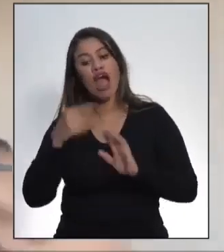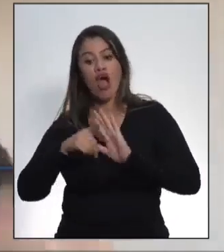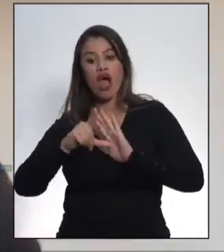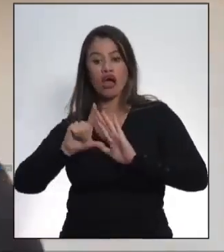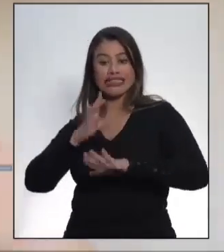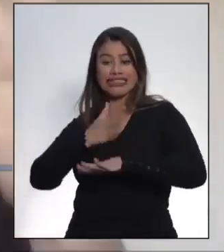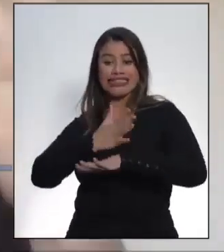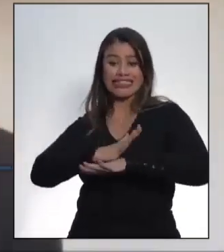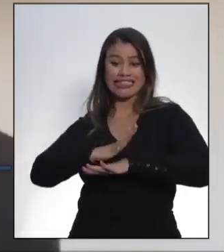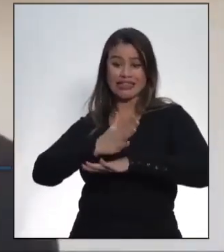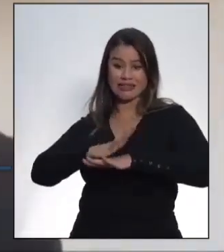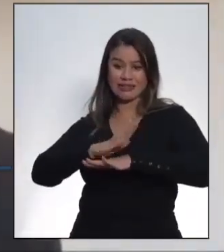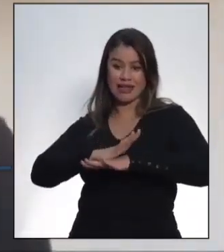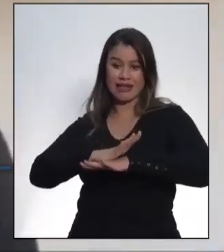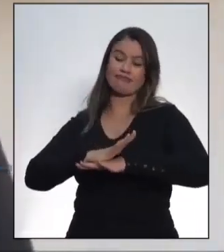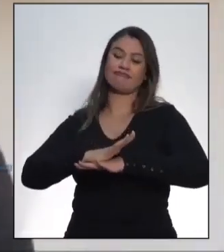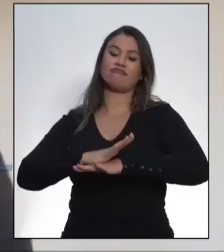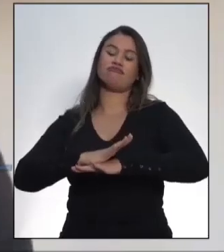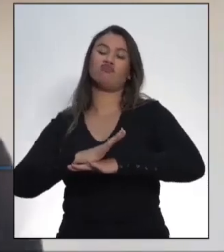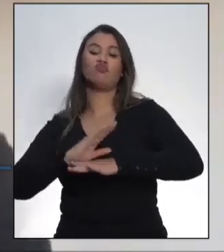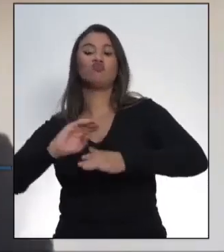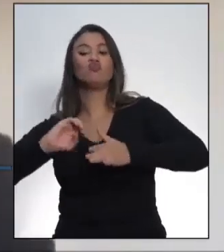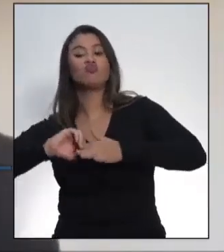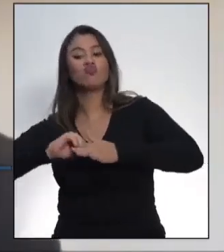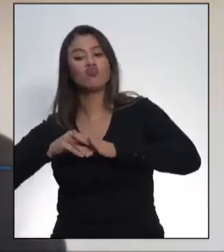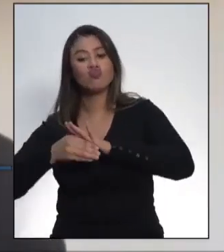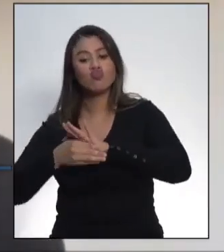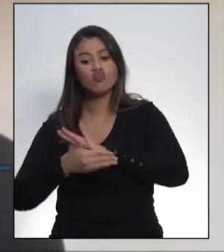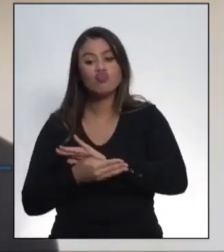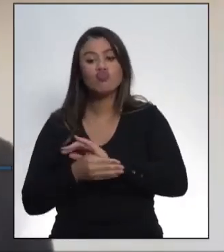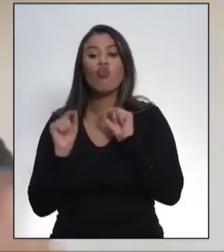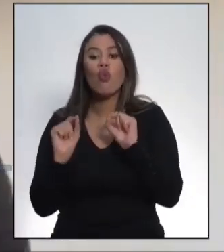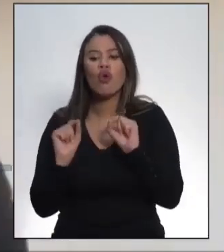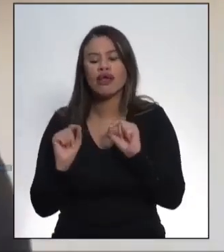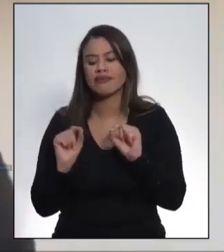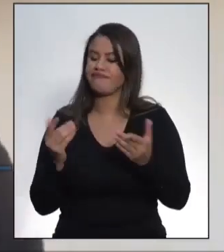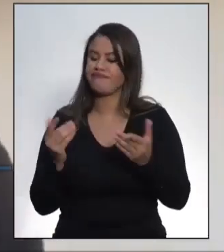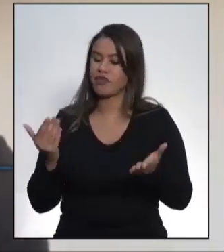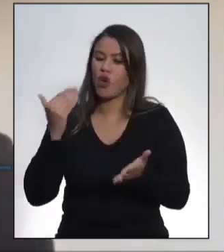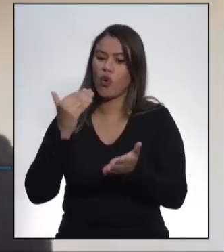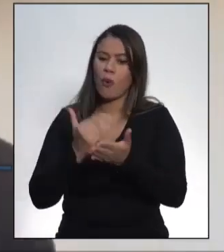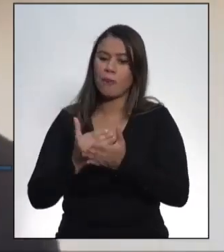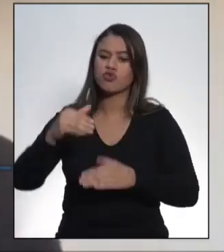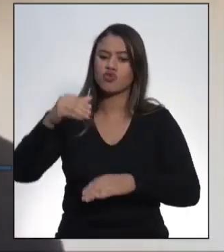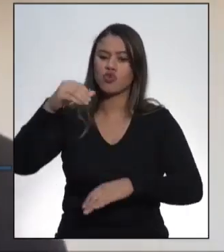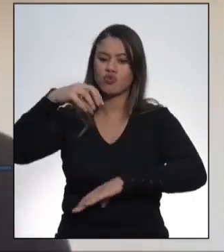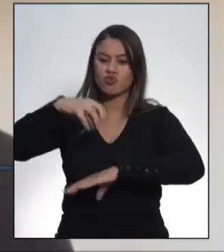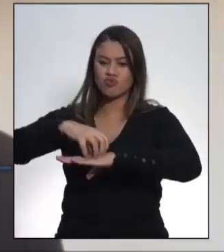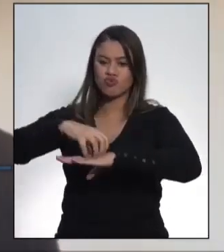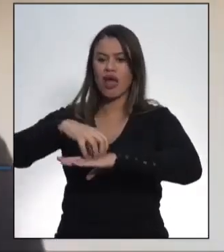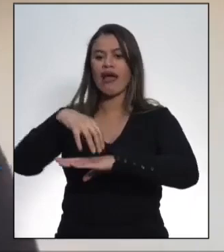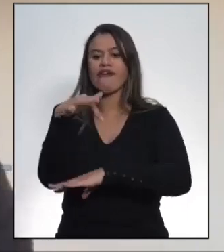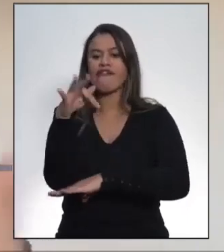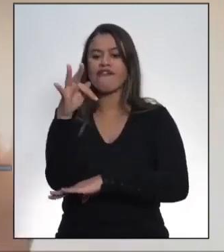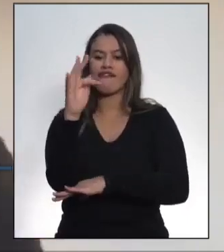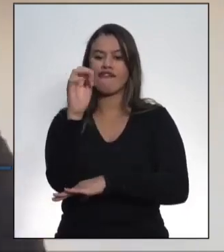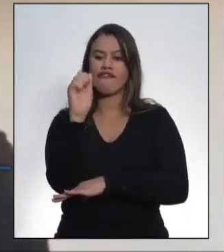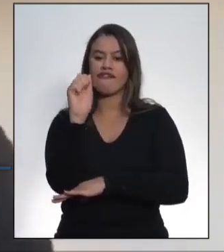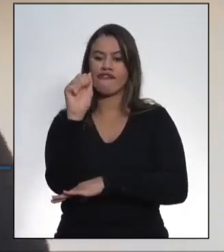para se acostumar com a ideia de empreendedorismo, começaram, por exemplo, abrindo uma franquia. Muitas lojas que